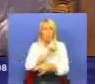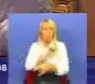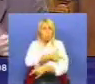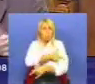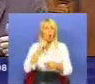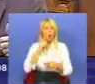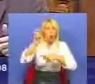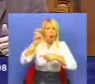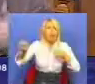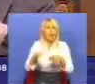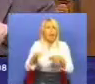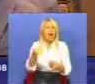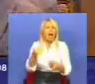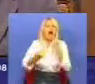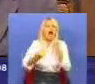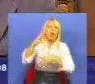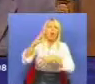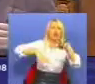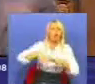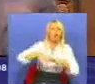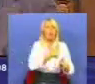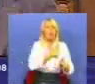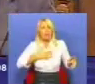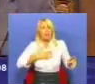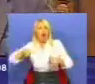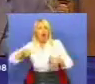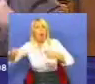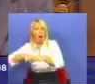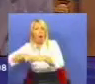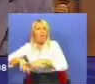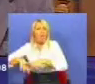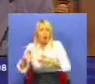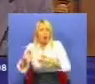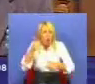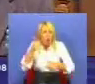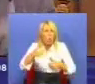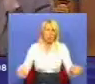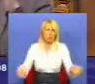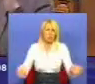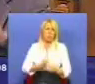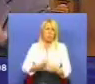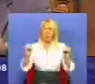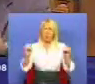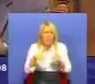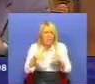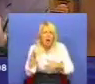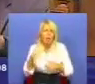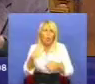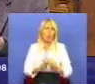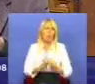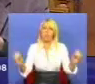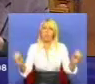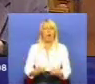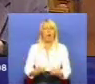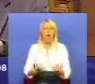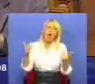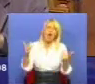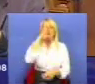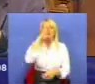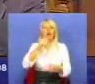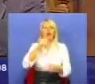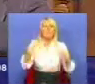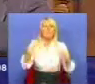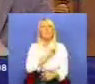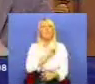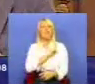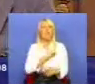uns feitos por um empresário, outros feitos por outro. Não há nenhuma concorrência, não vai haver concorrência e o Governo só privatiza porque